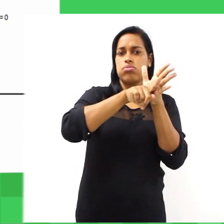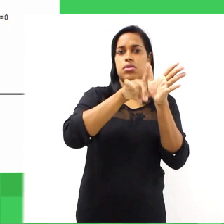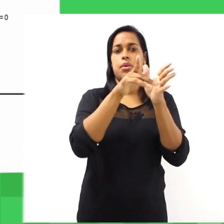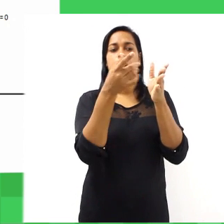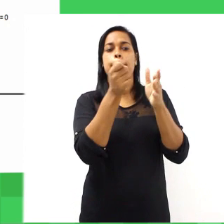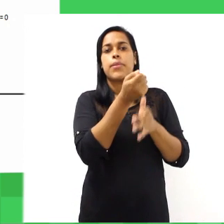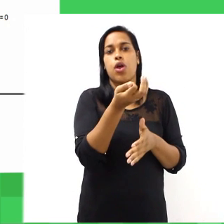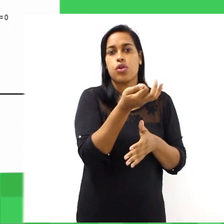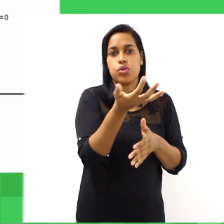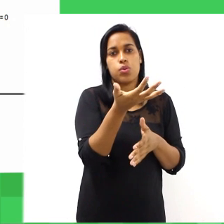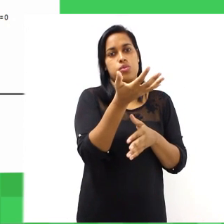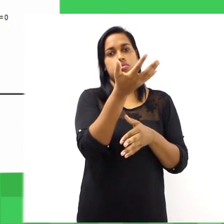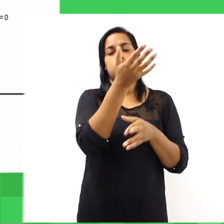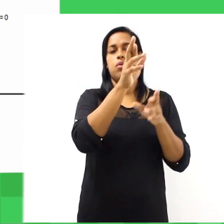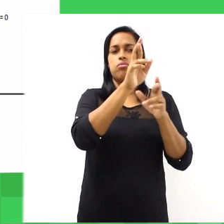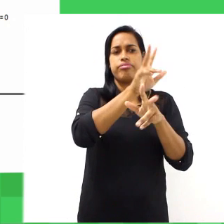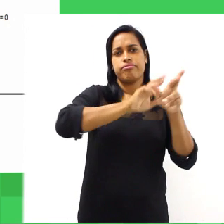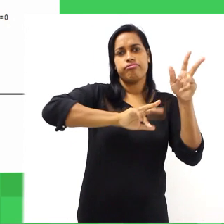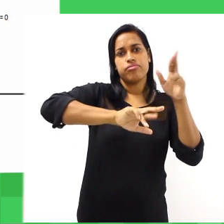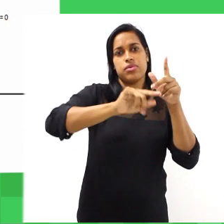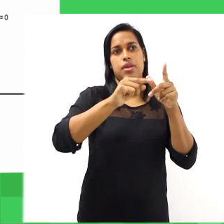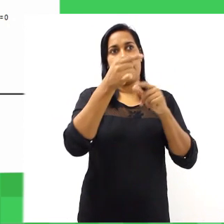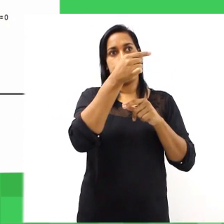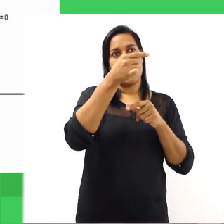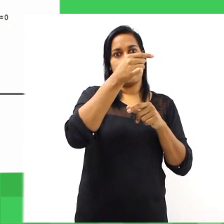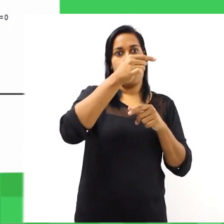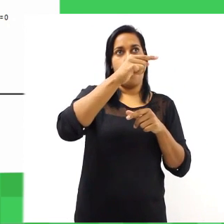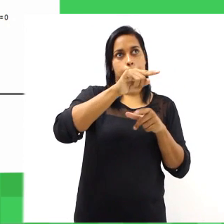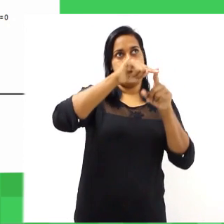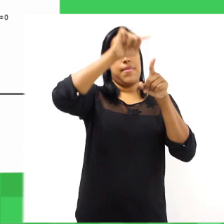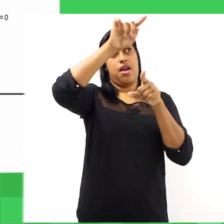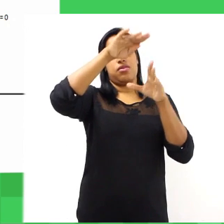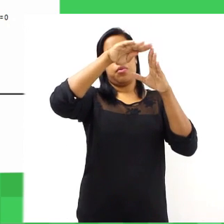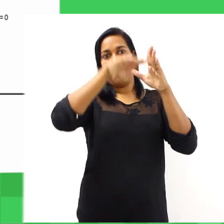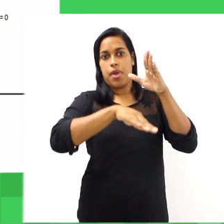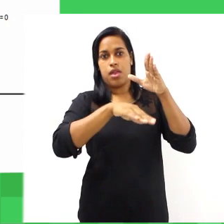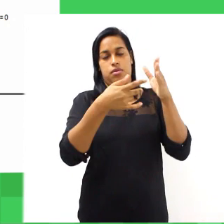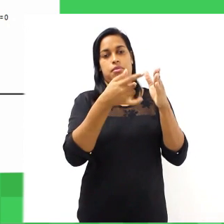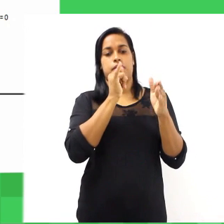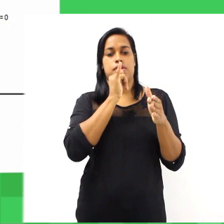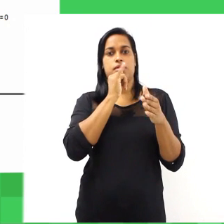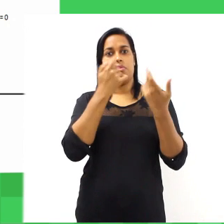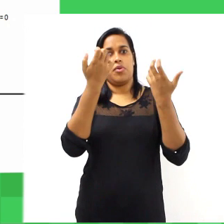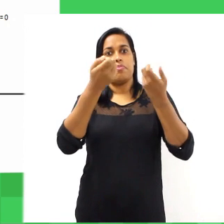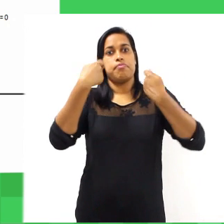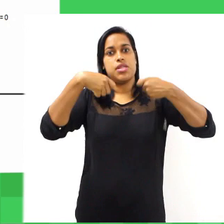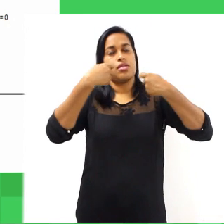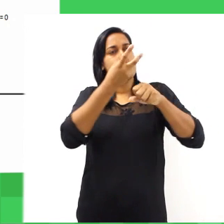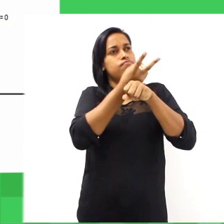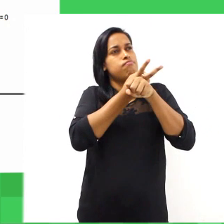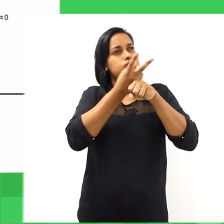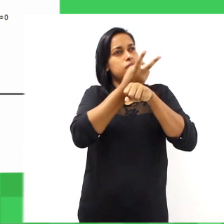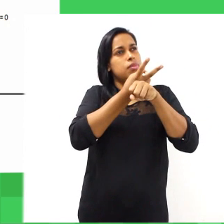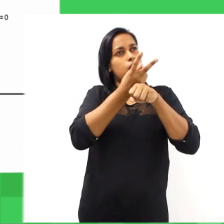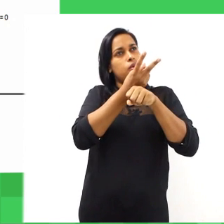posso exemplificar como menor que, maior que. Por exemplo, eu quero buscar em uma tabela